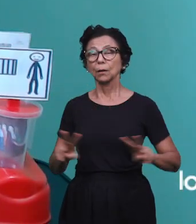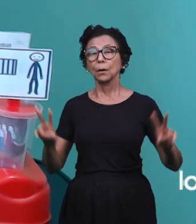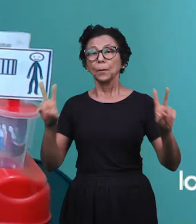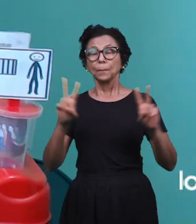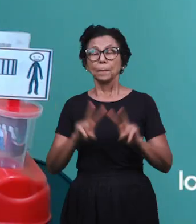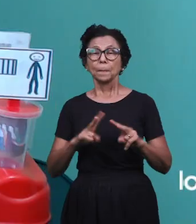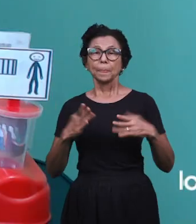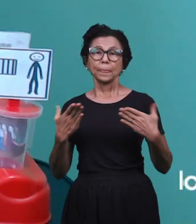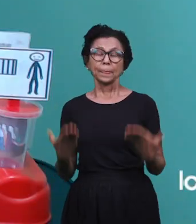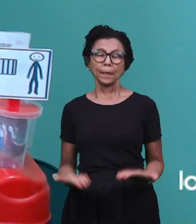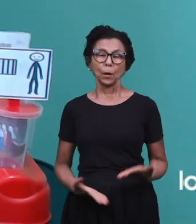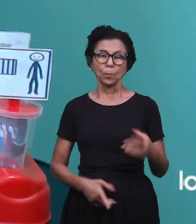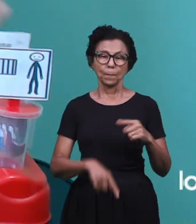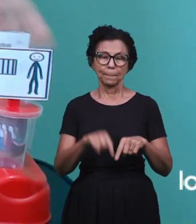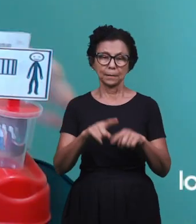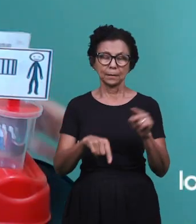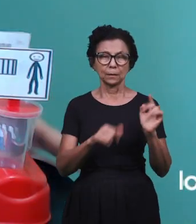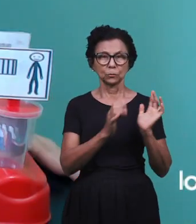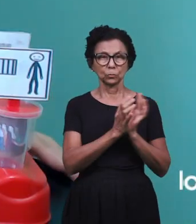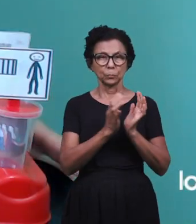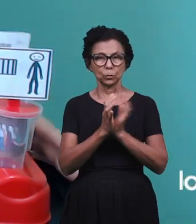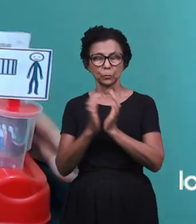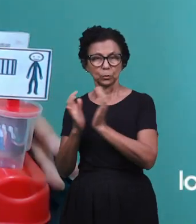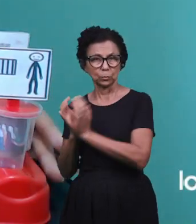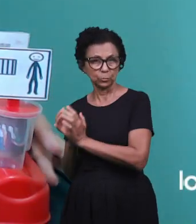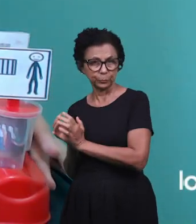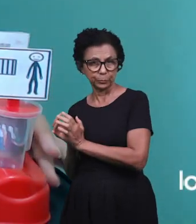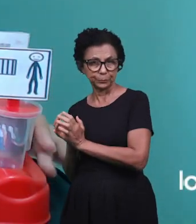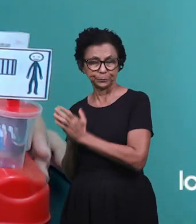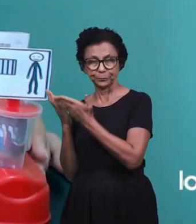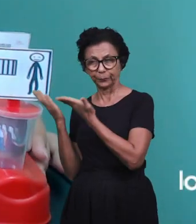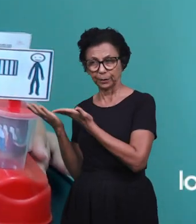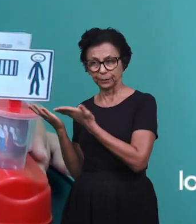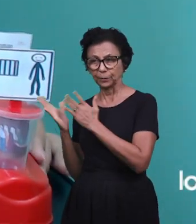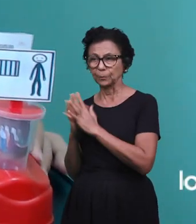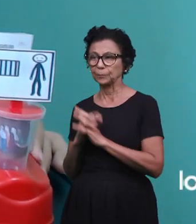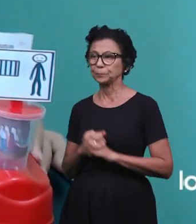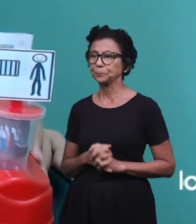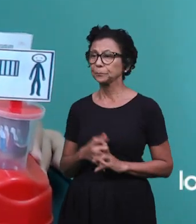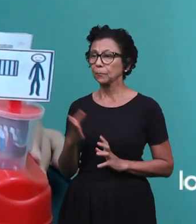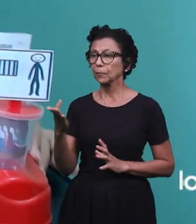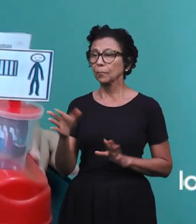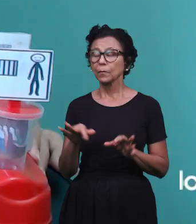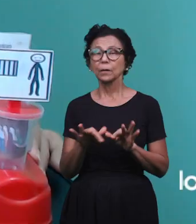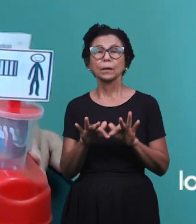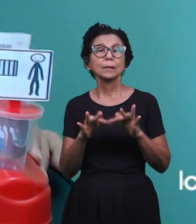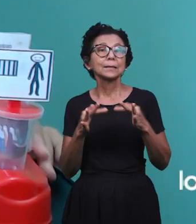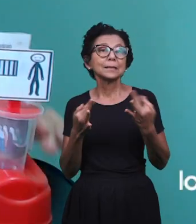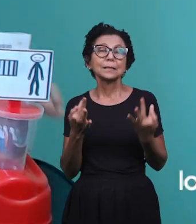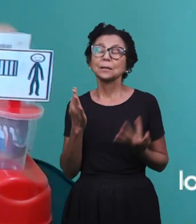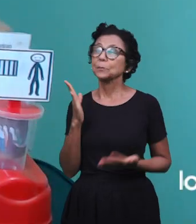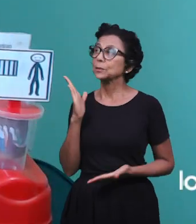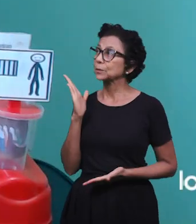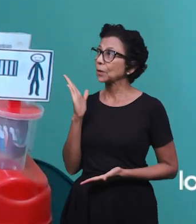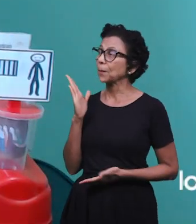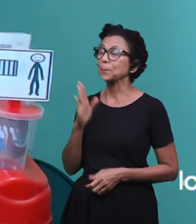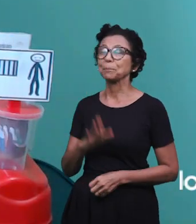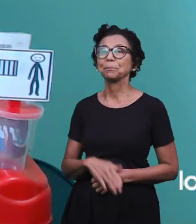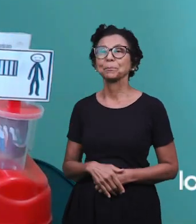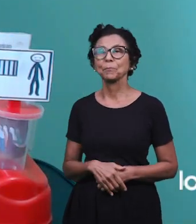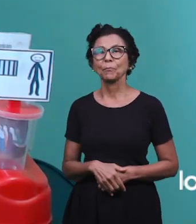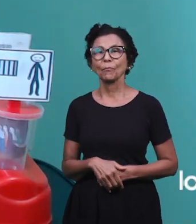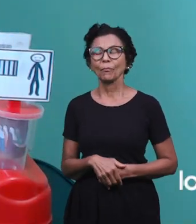com o material das classes e já esse material. O que tem aqui? Né? Aqui é algo muito simples, né? Poderia